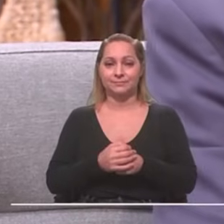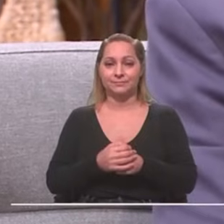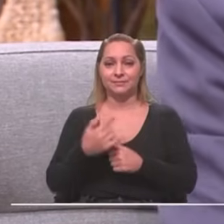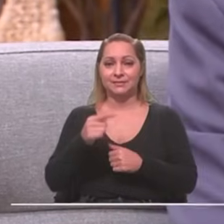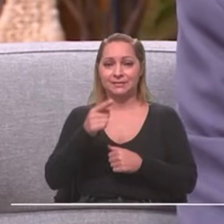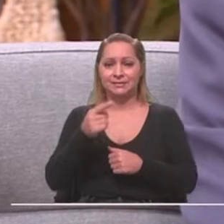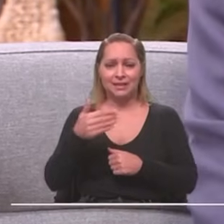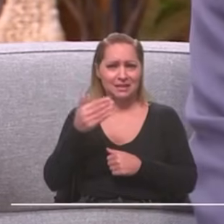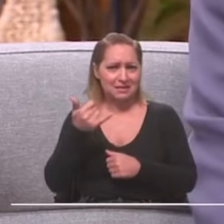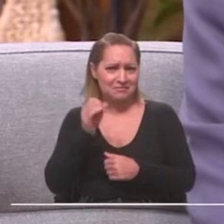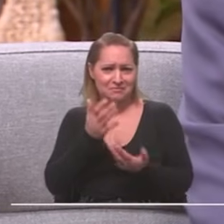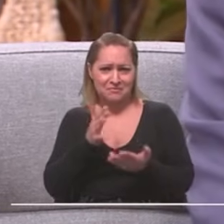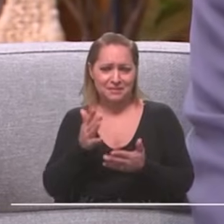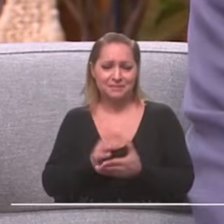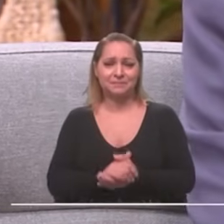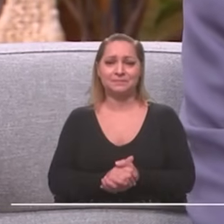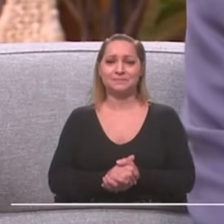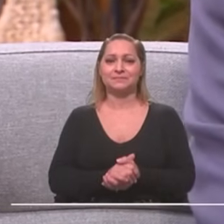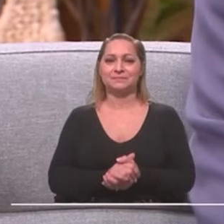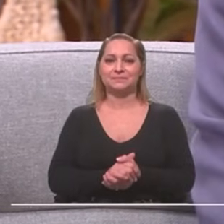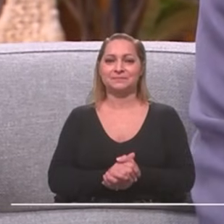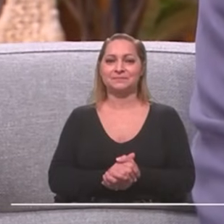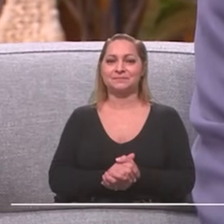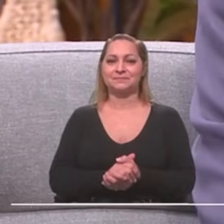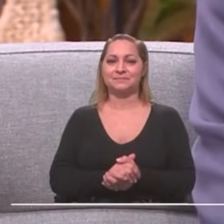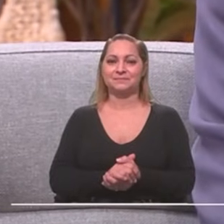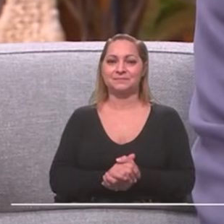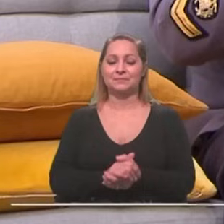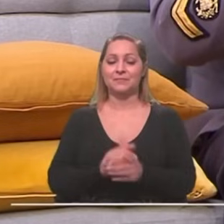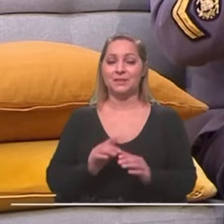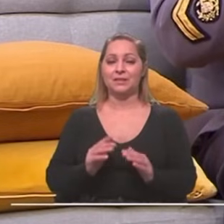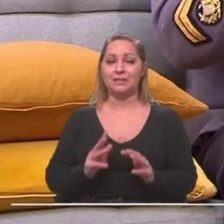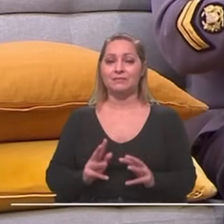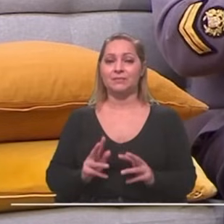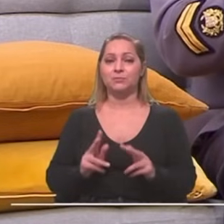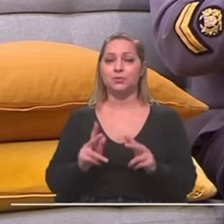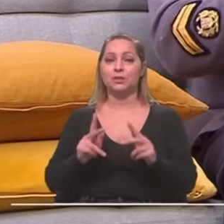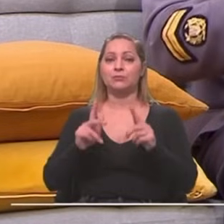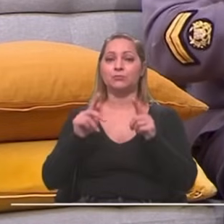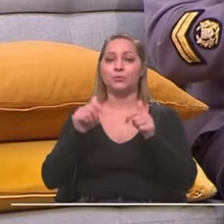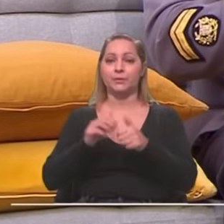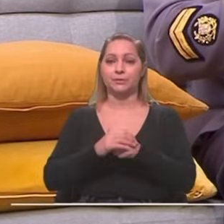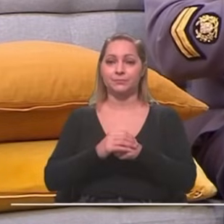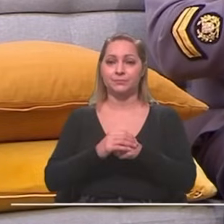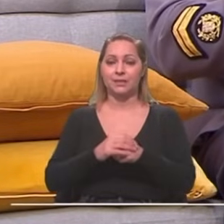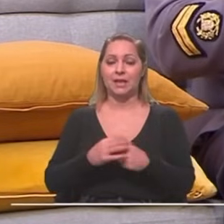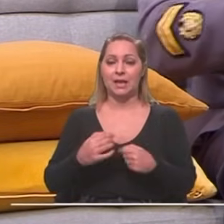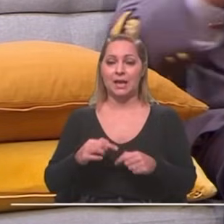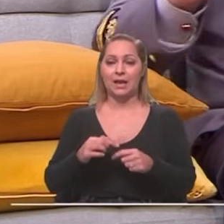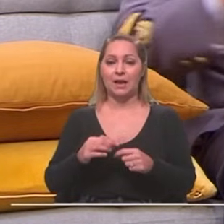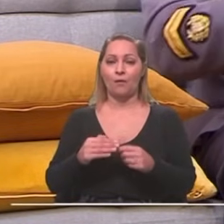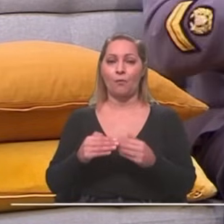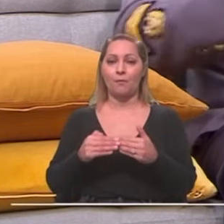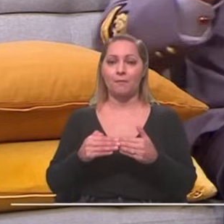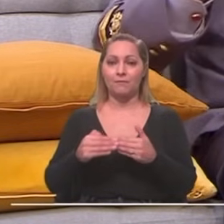anos cada um. Eu não diria. Com certeza. Isto evolui, como devem compreender, há uma fase da nossa